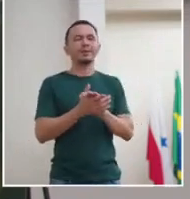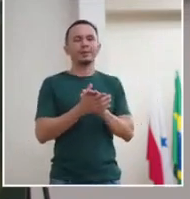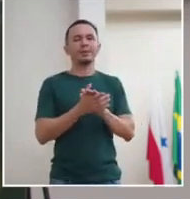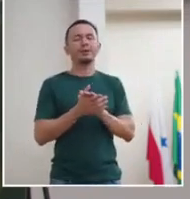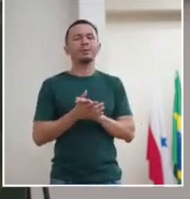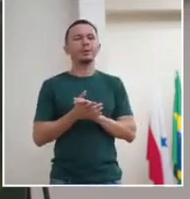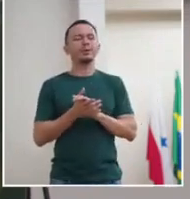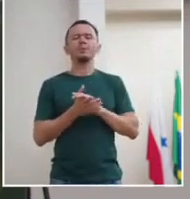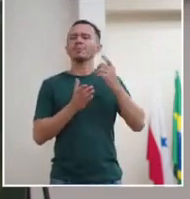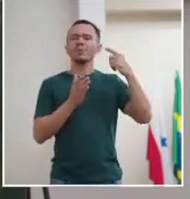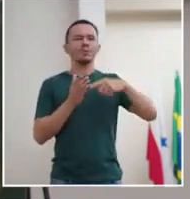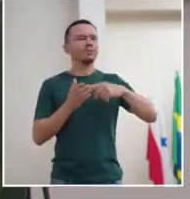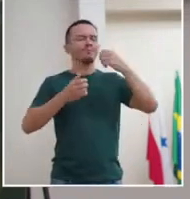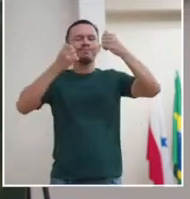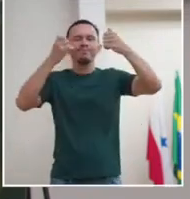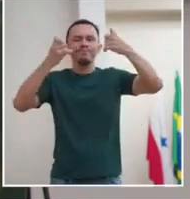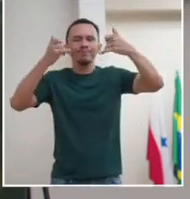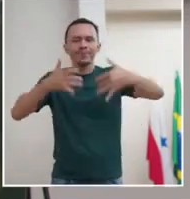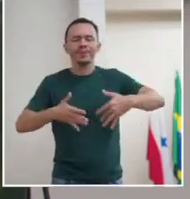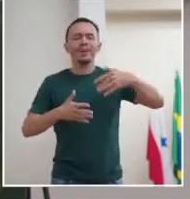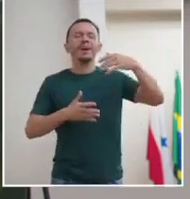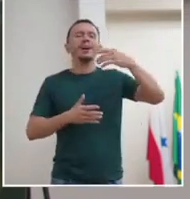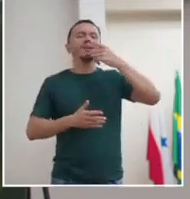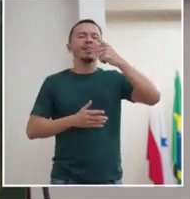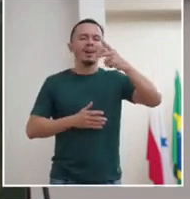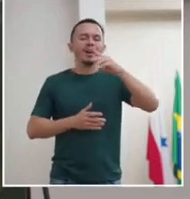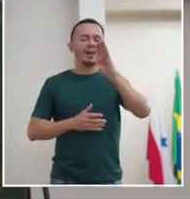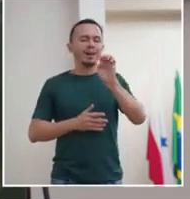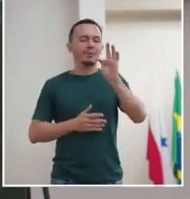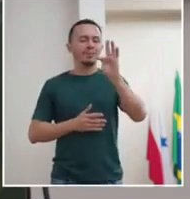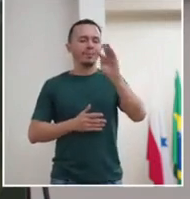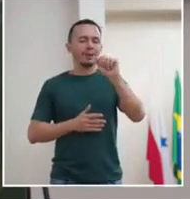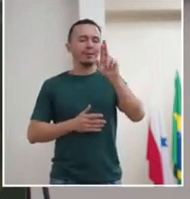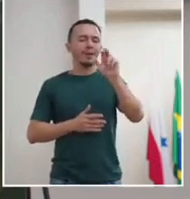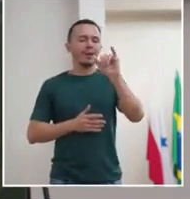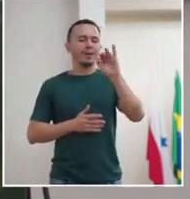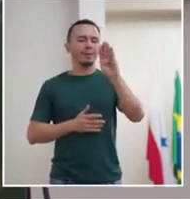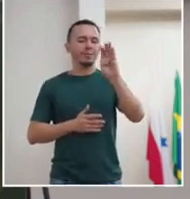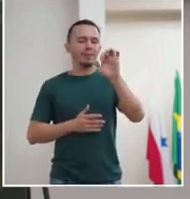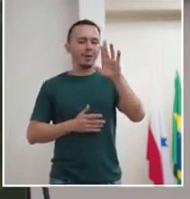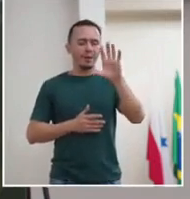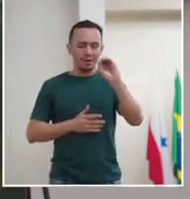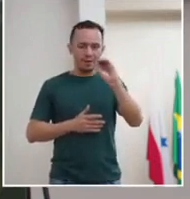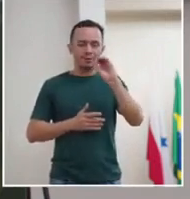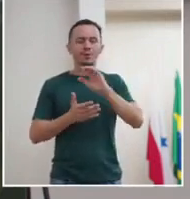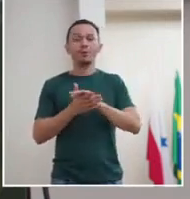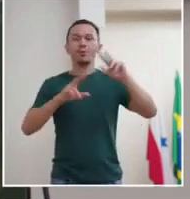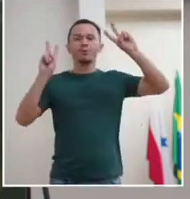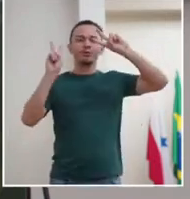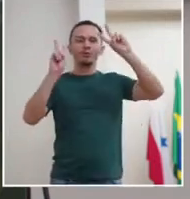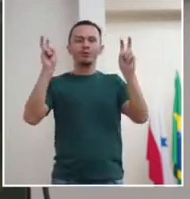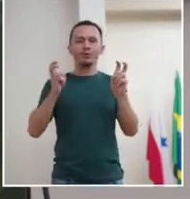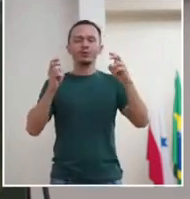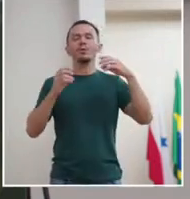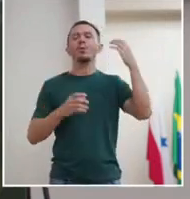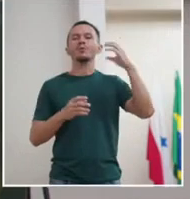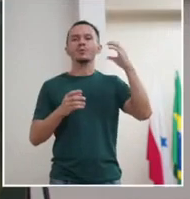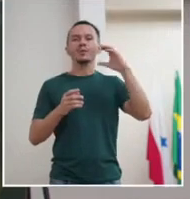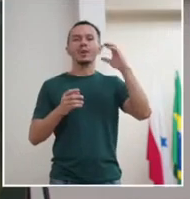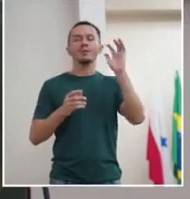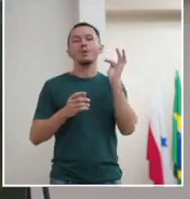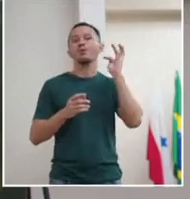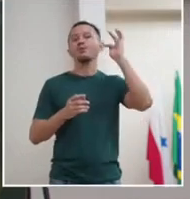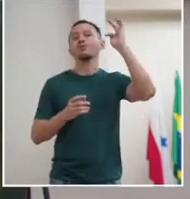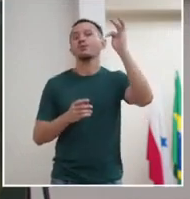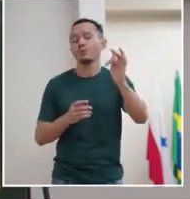Berta Ribeiro numa reunião da SBPC, em que tem como título Ciência para um Futuro Sustentável